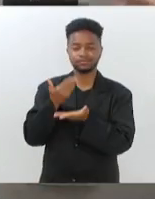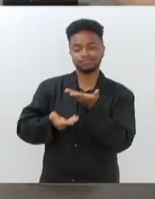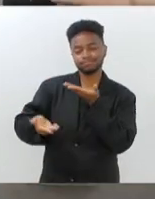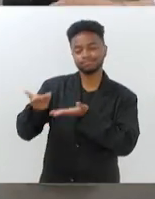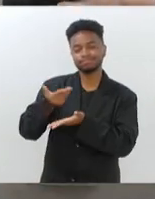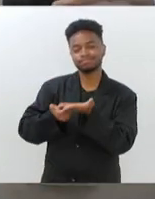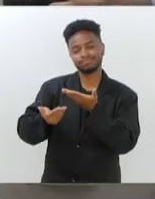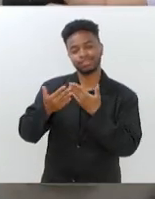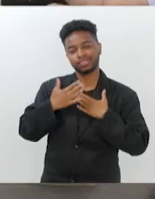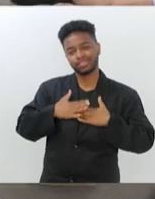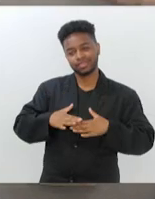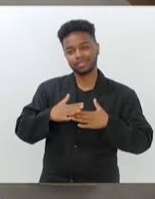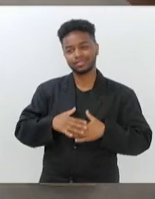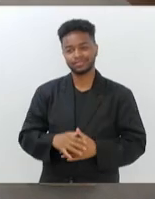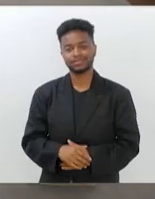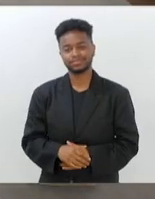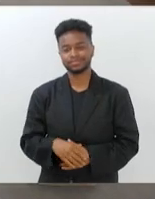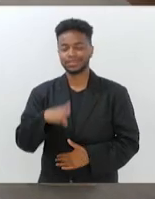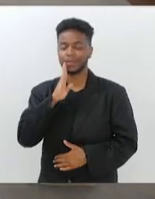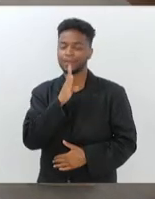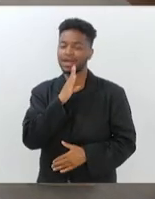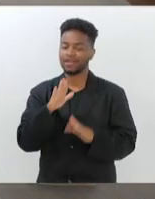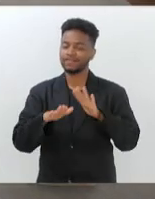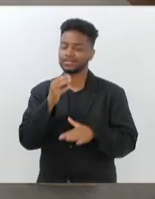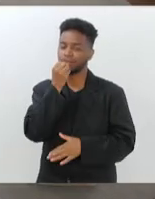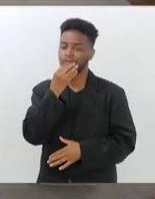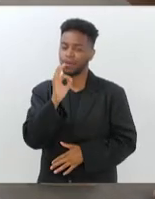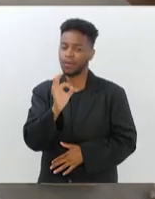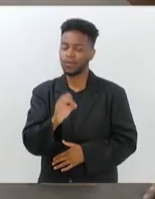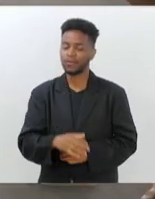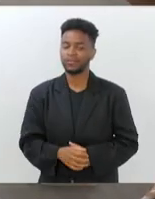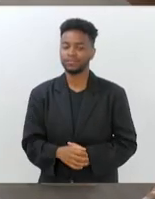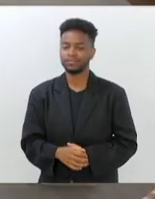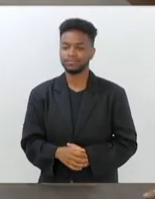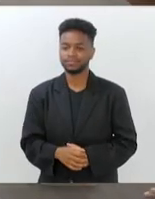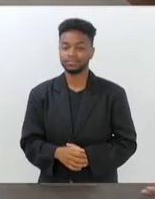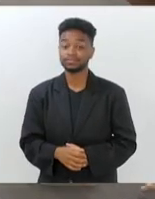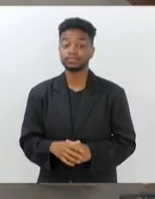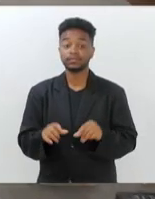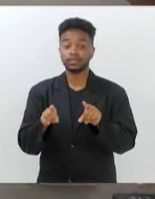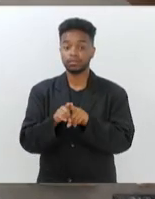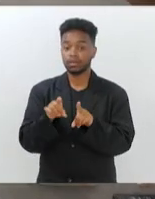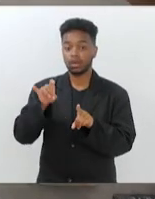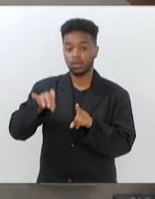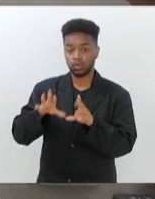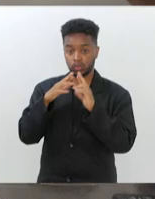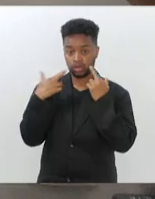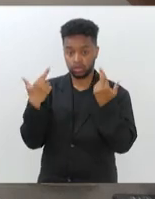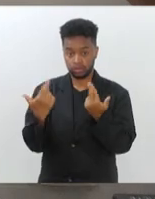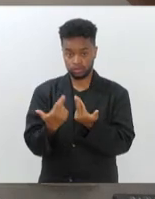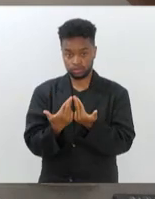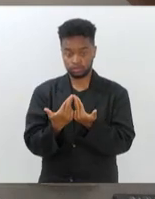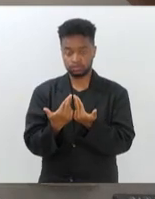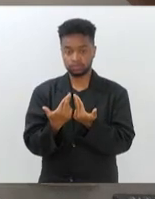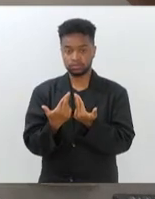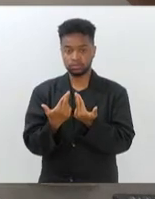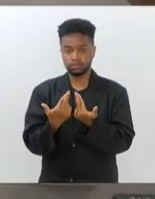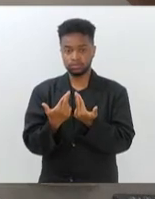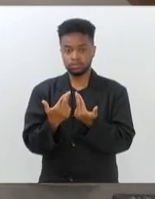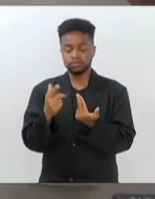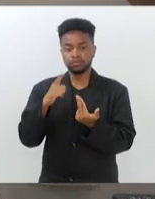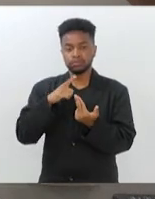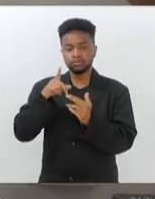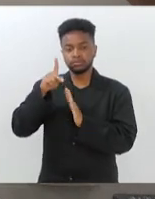que nada um boteco de vez enquando é bom né Aliás na última reunião haviam